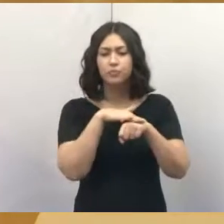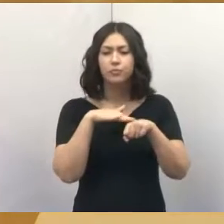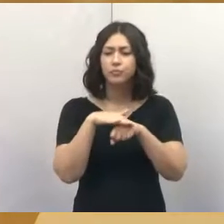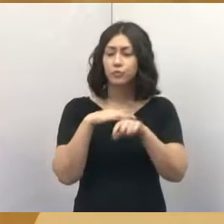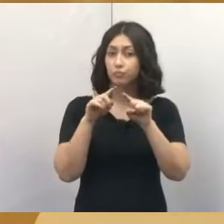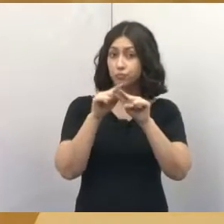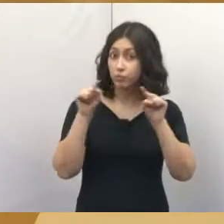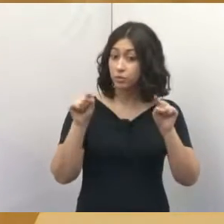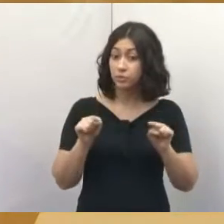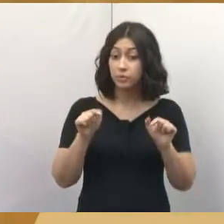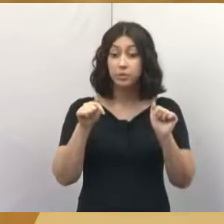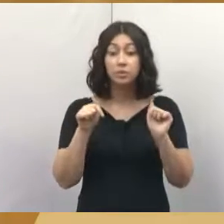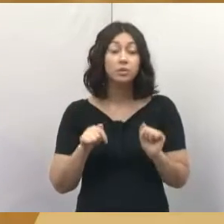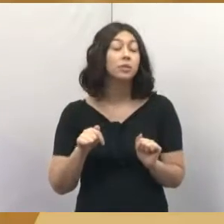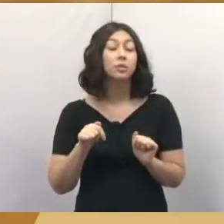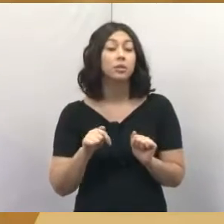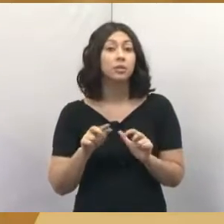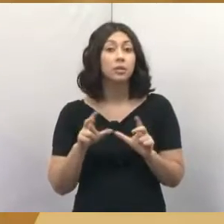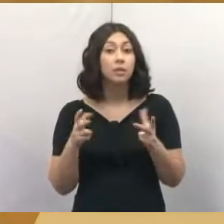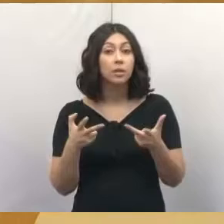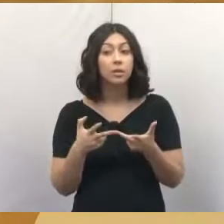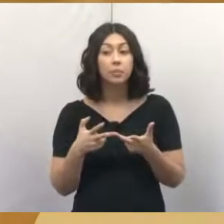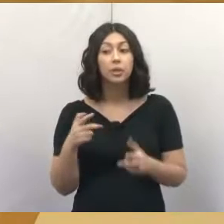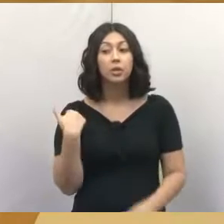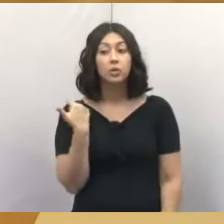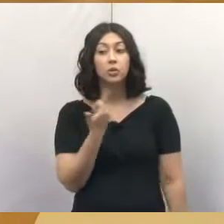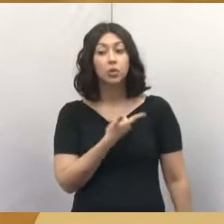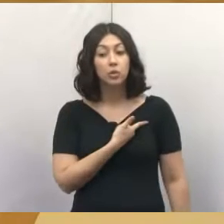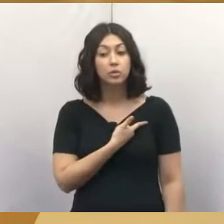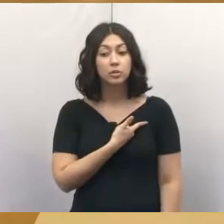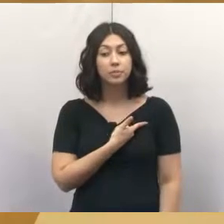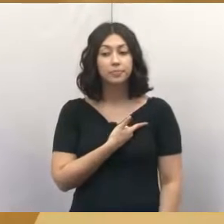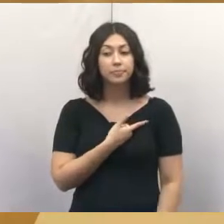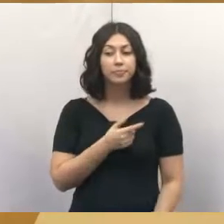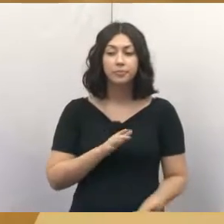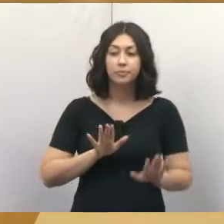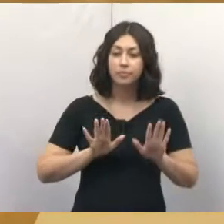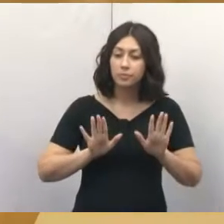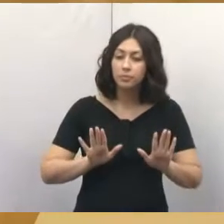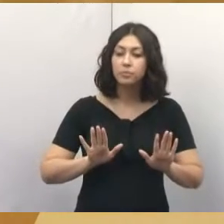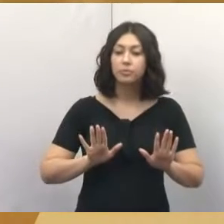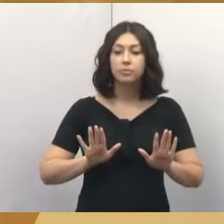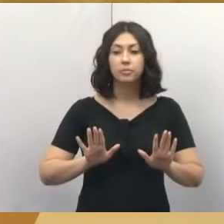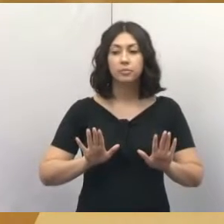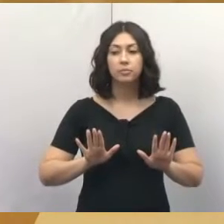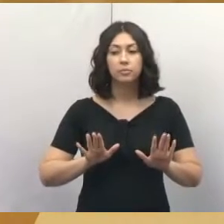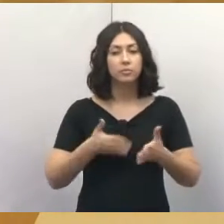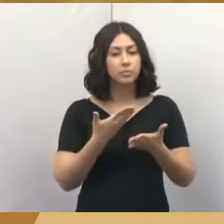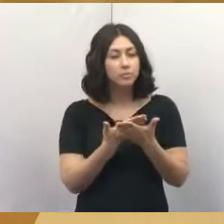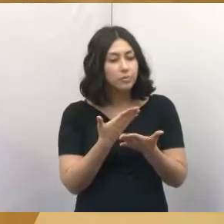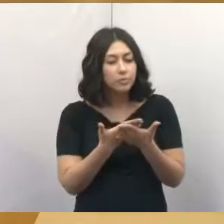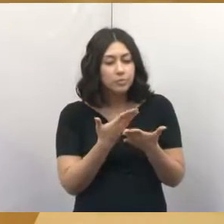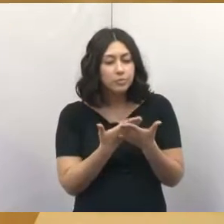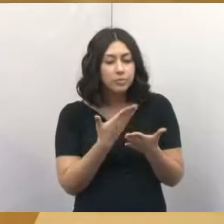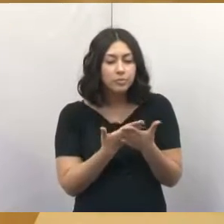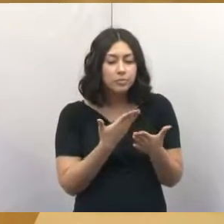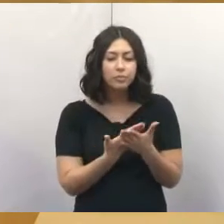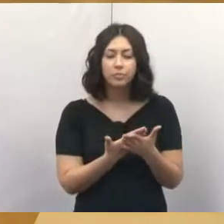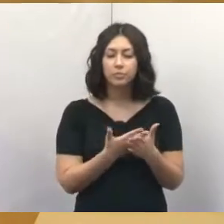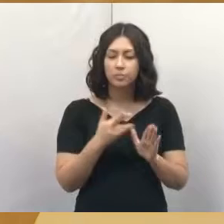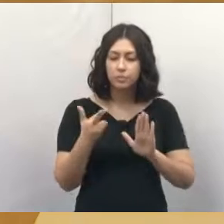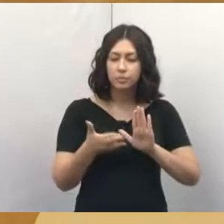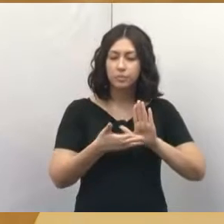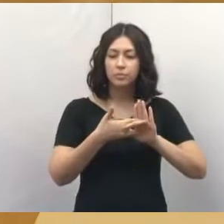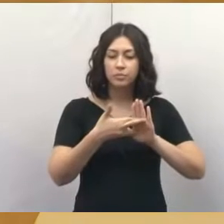servidores efetivos desta casa, nós paramos um pouco e estudamos o